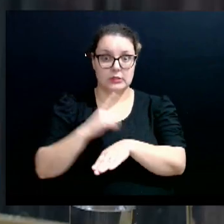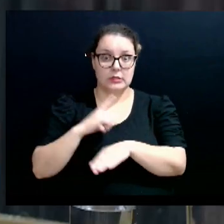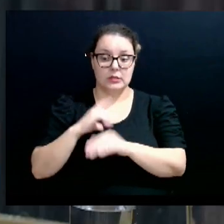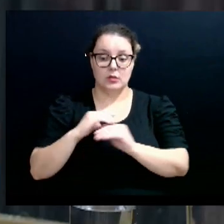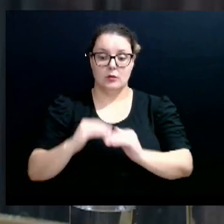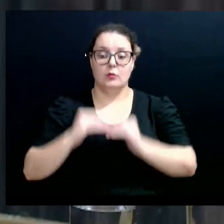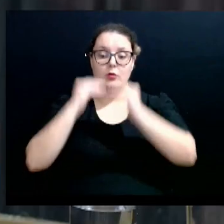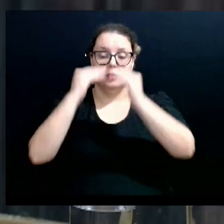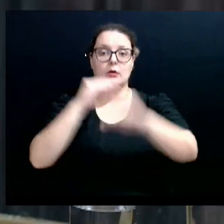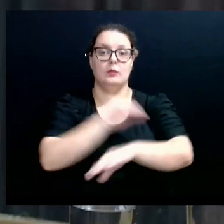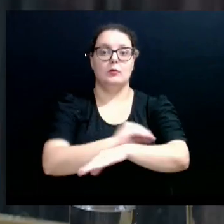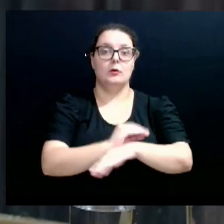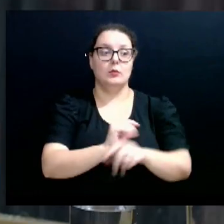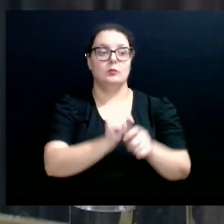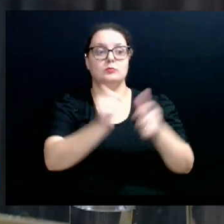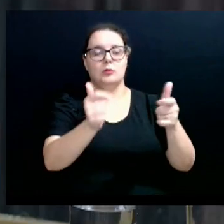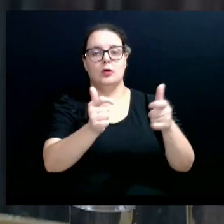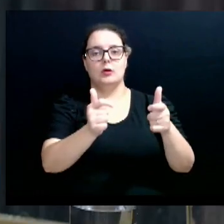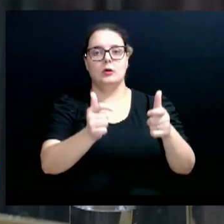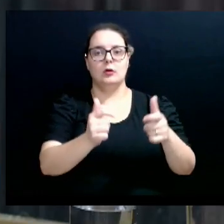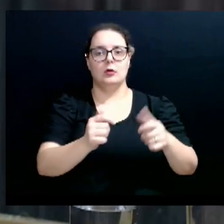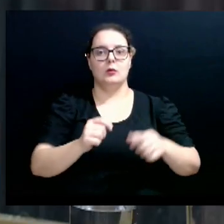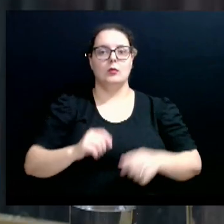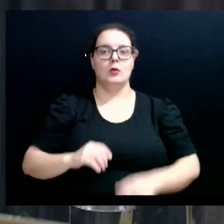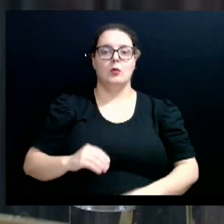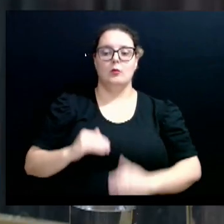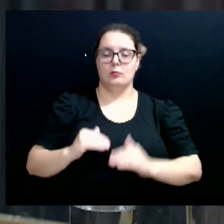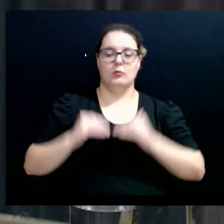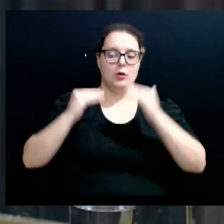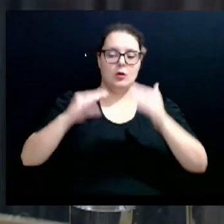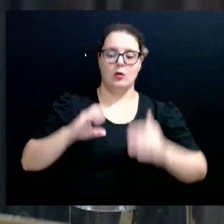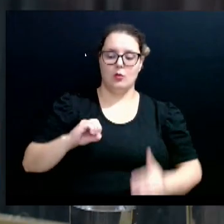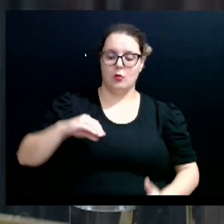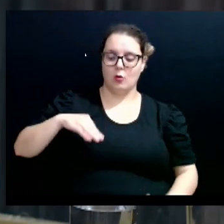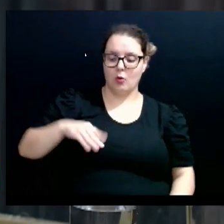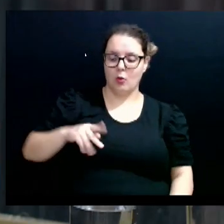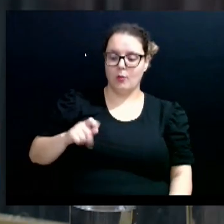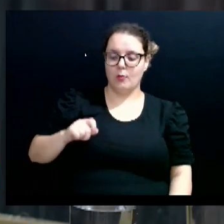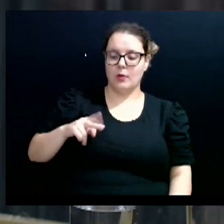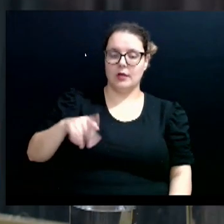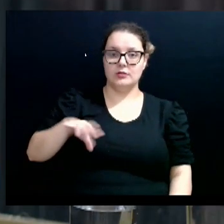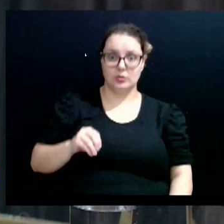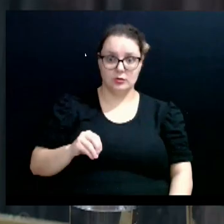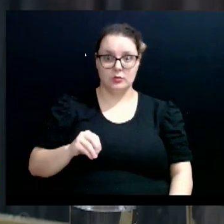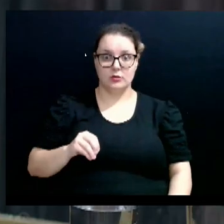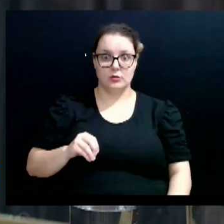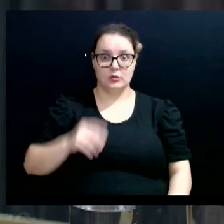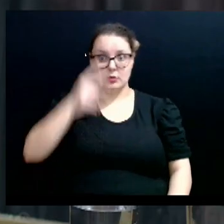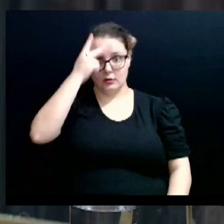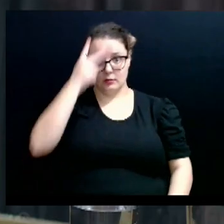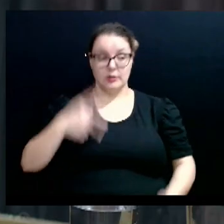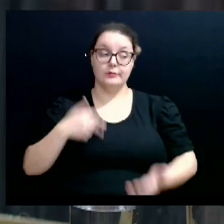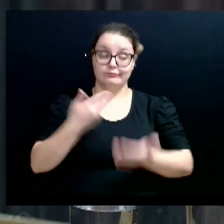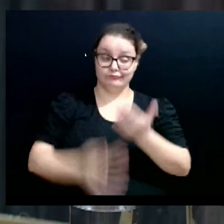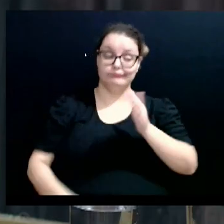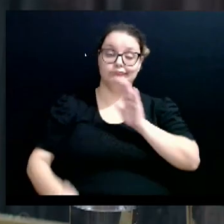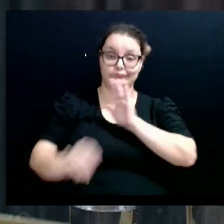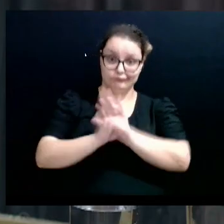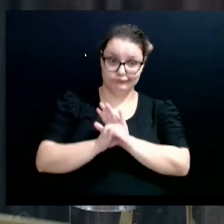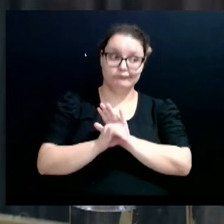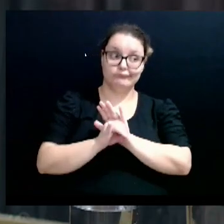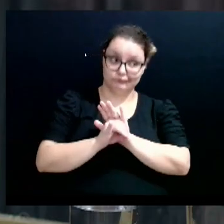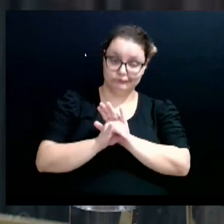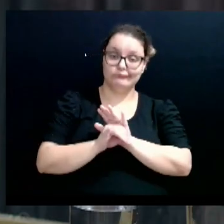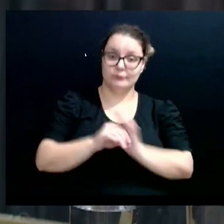um excesso de compaixão, uhum. a ponto de perder sua própria identidade, né, ele se anula, né.